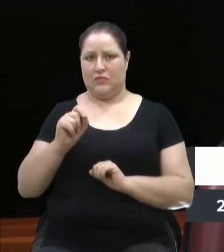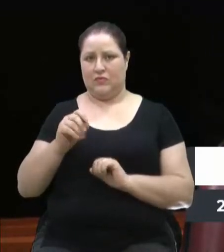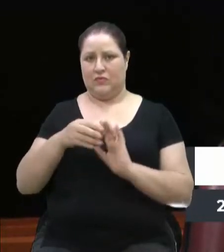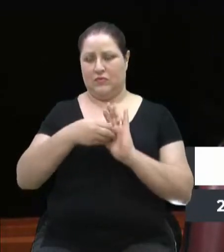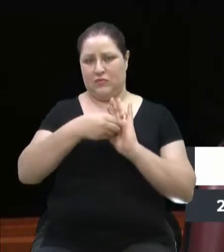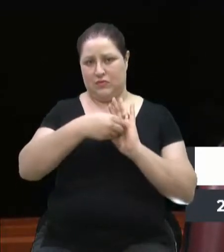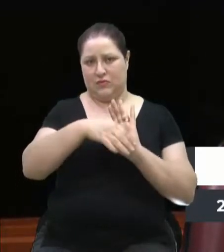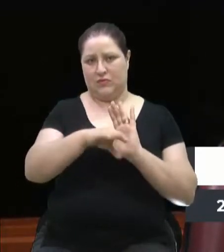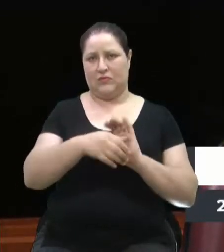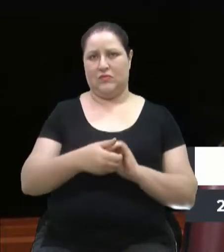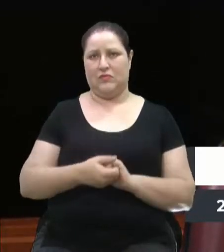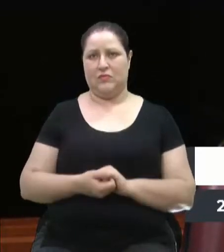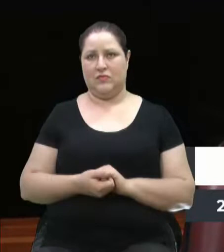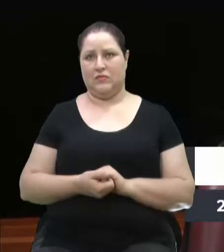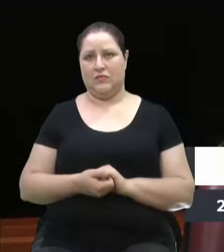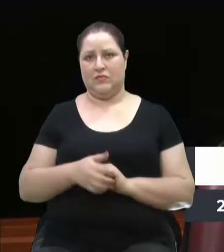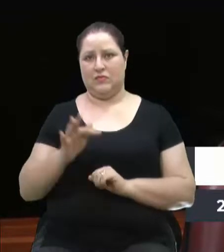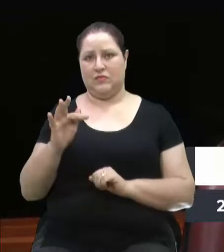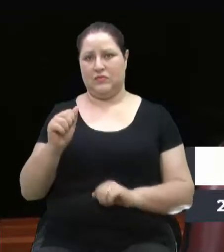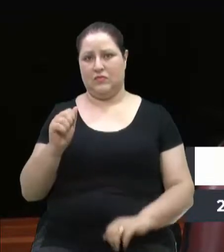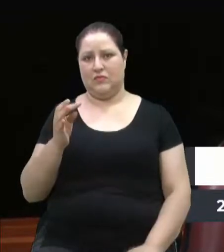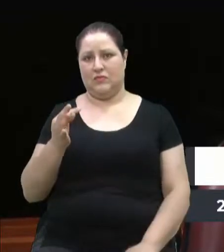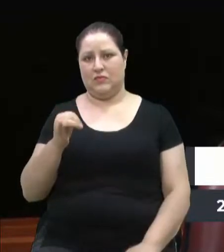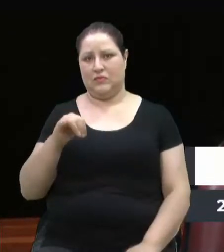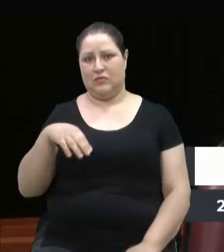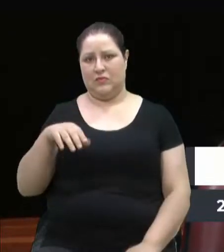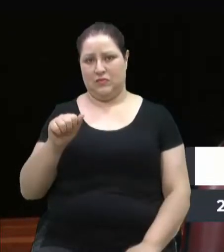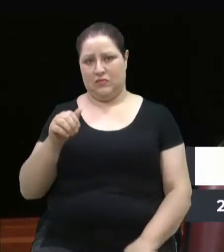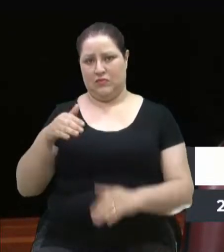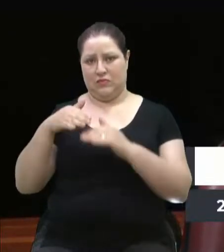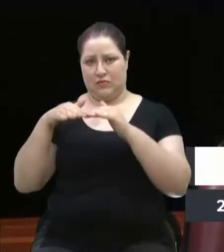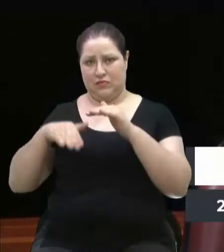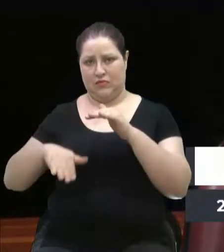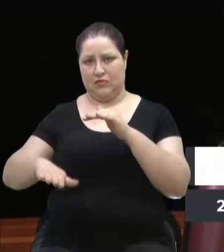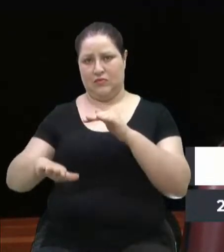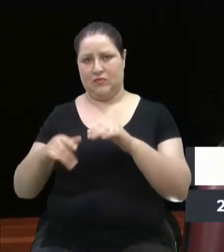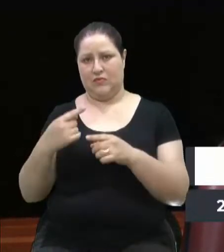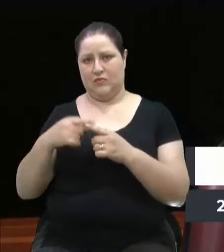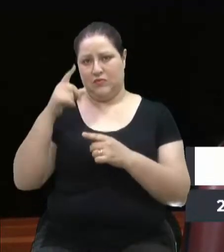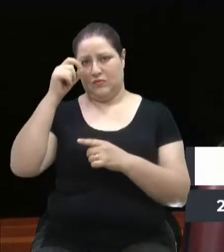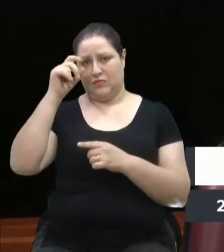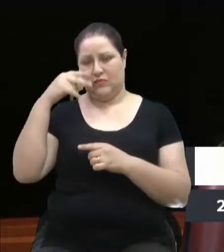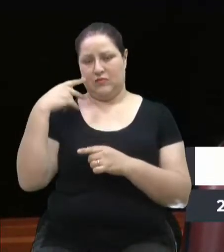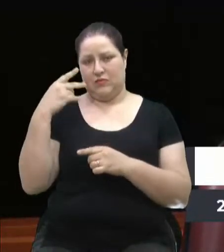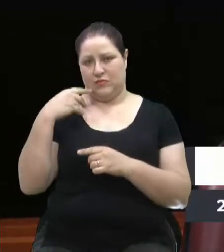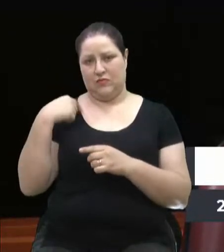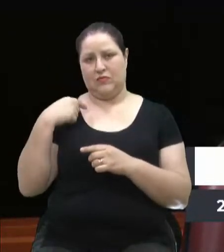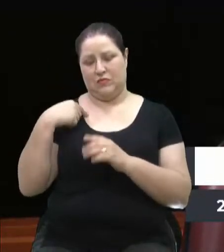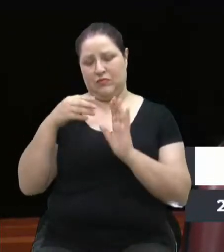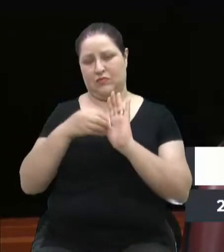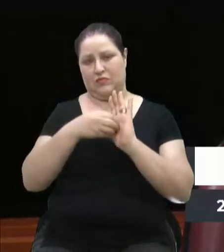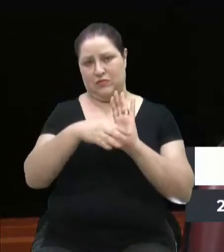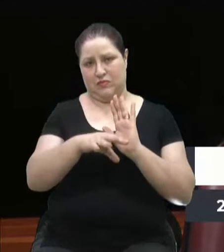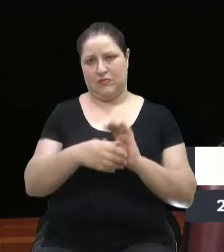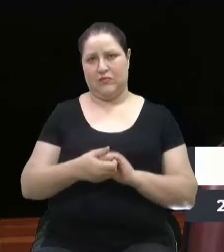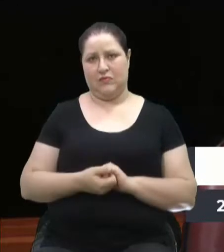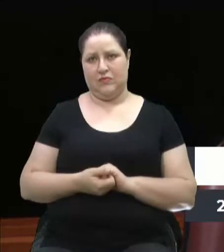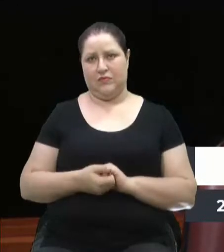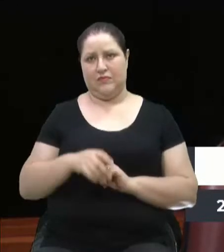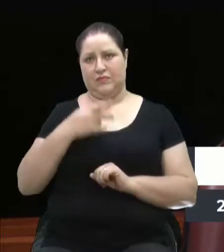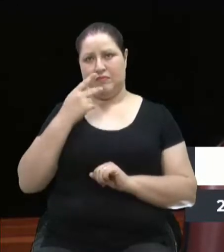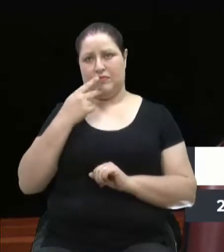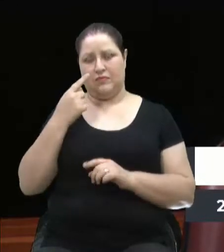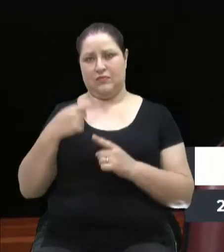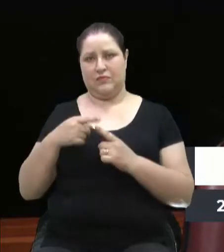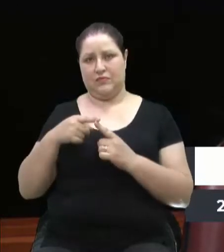indicado. Fátima Baixa por quê? Vereador Scalco. Fátima Baixa eu indiquei, eu fiz a citação,